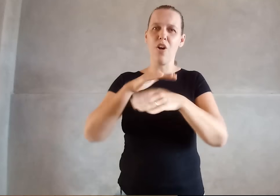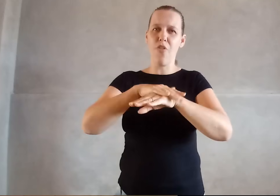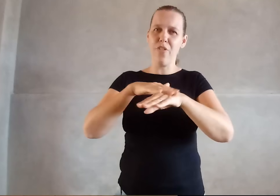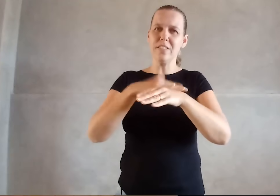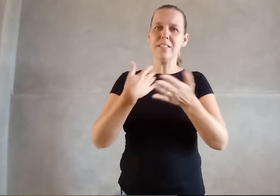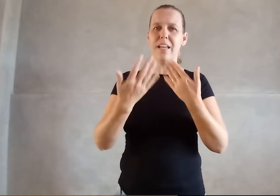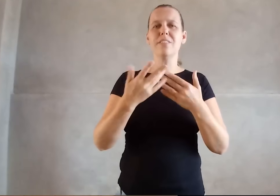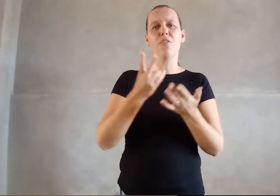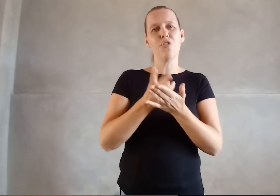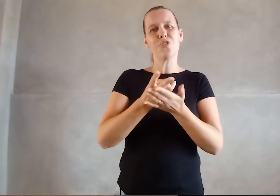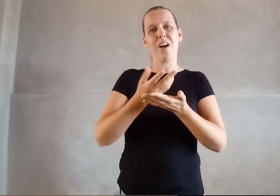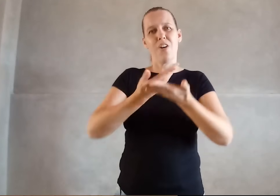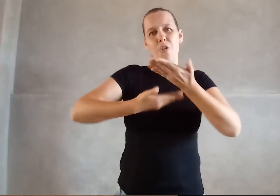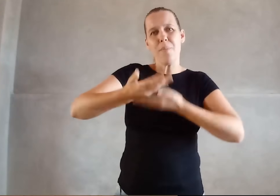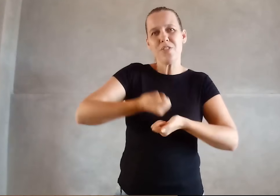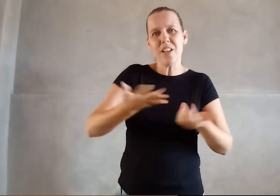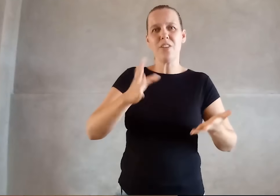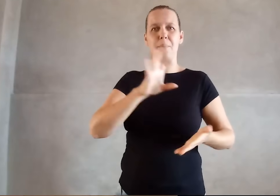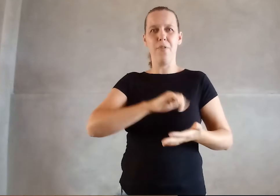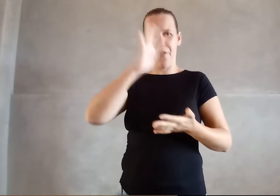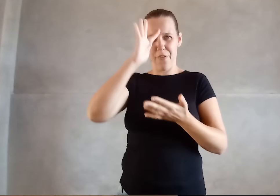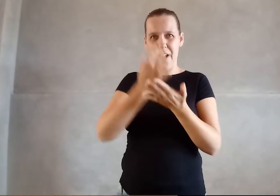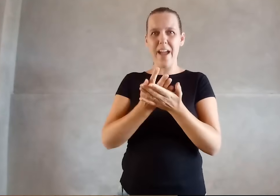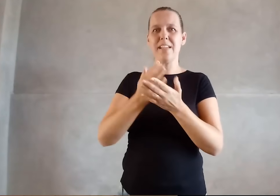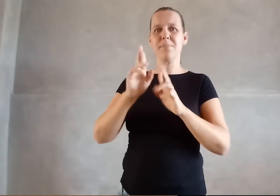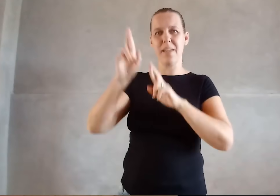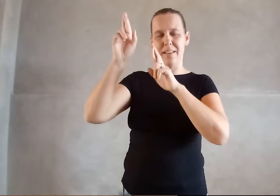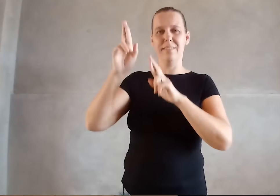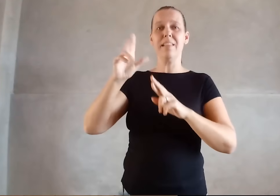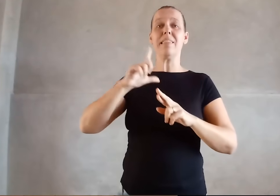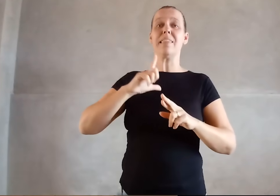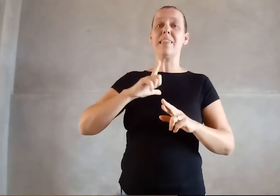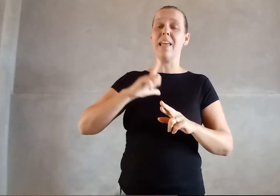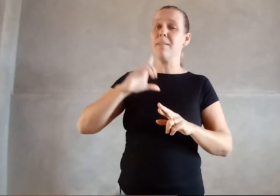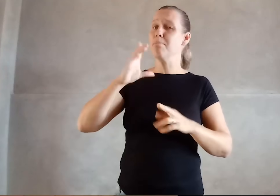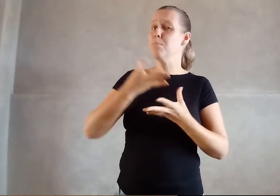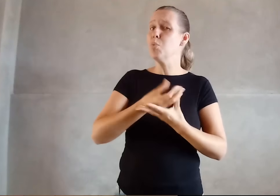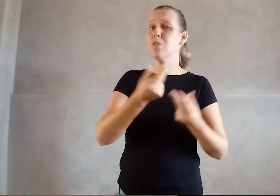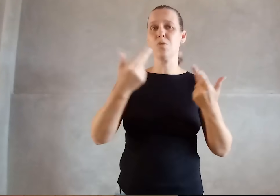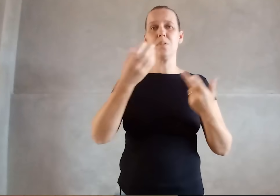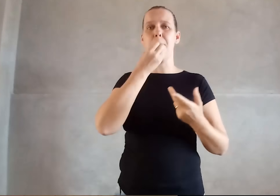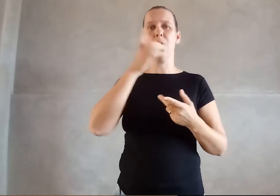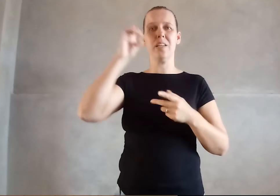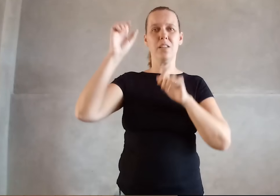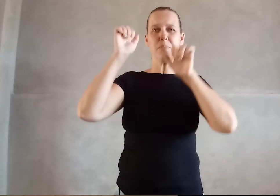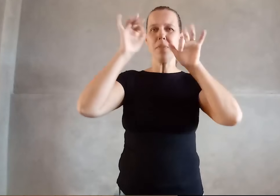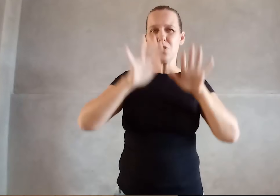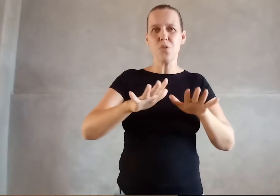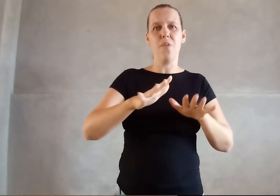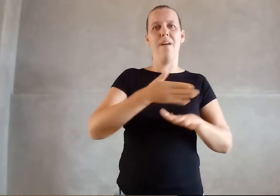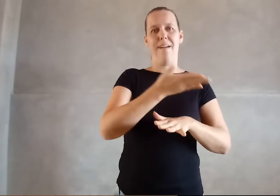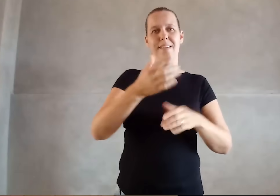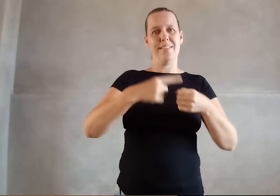Deus para abençoar essa cidade, seus amigos, através da sua vida, da minha vida e da nossa fé em Jesus. Um